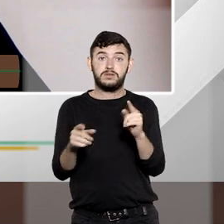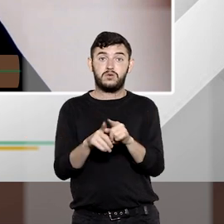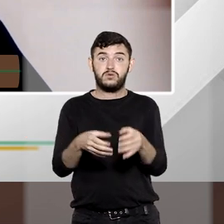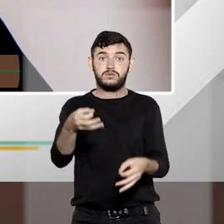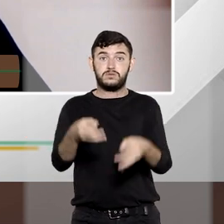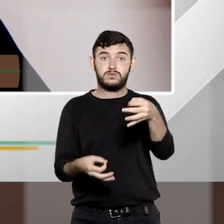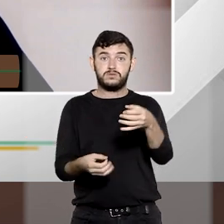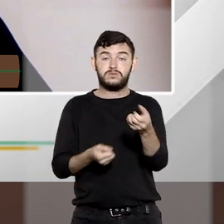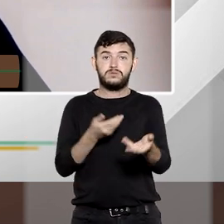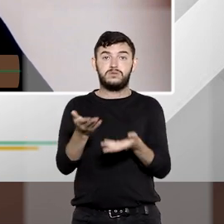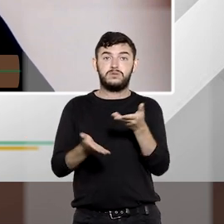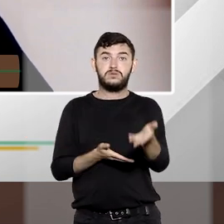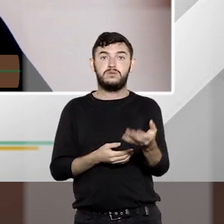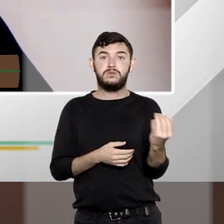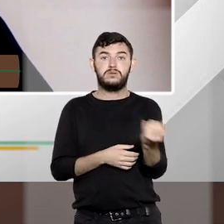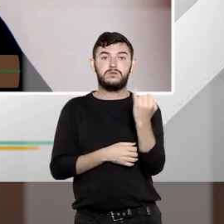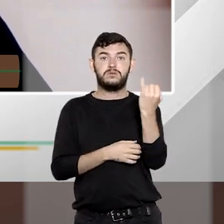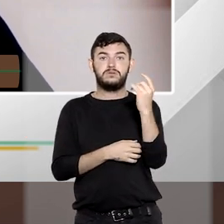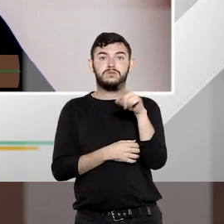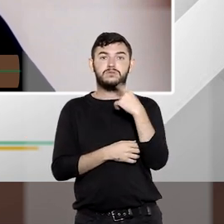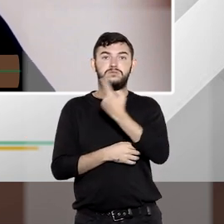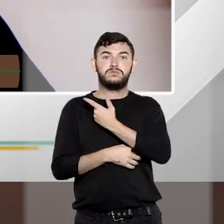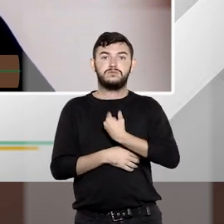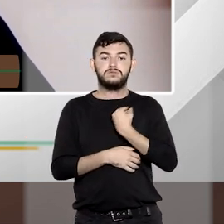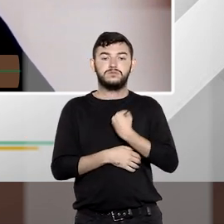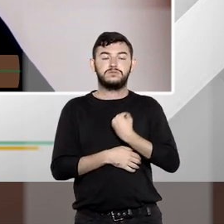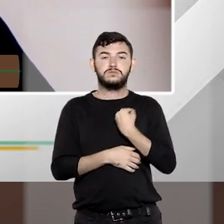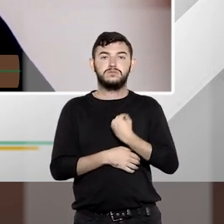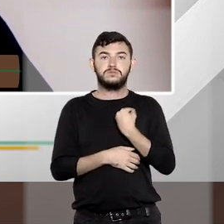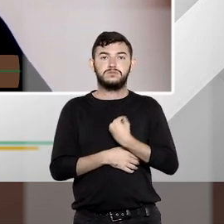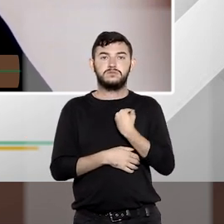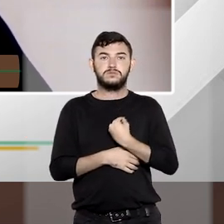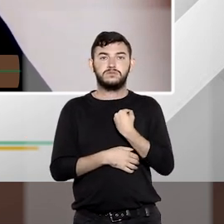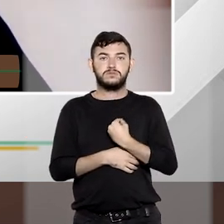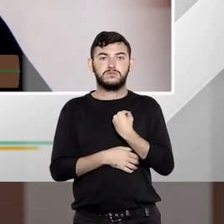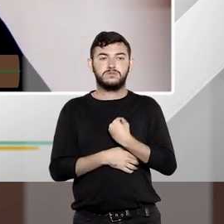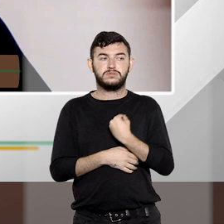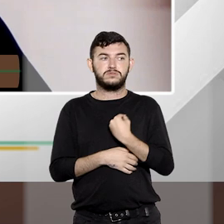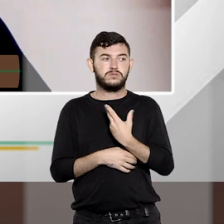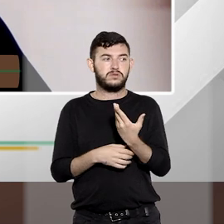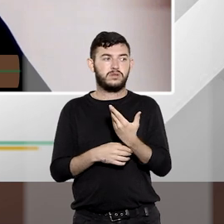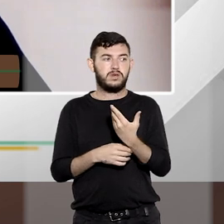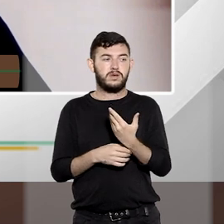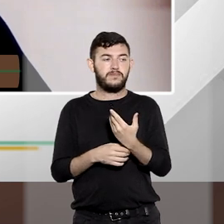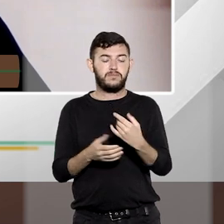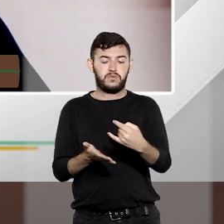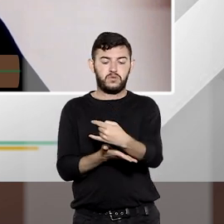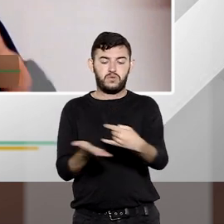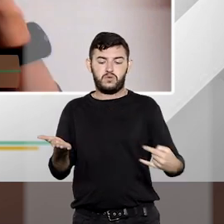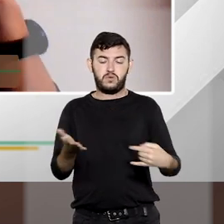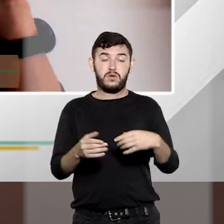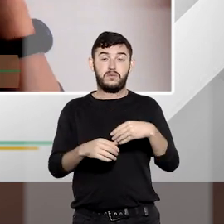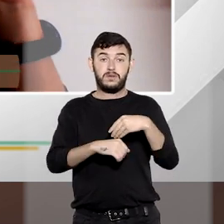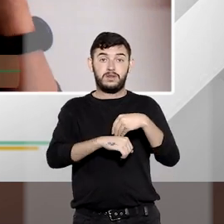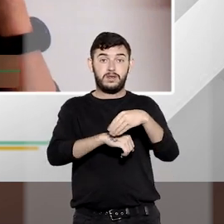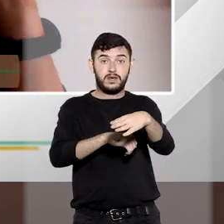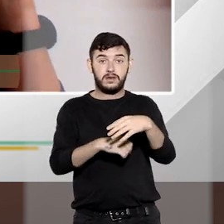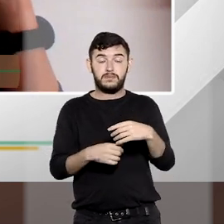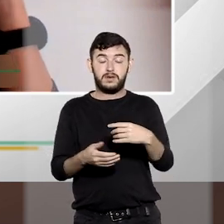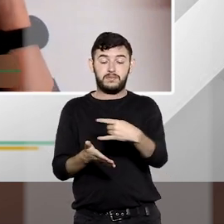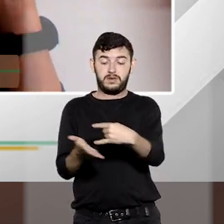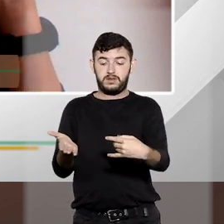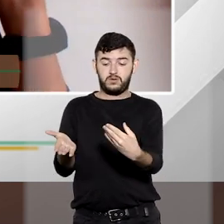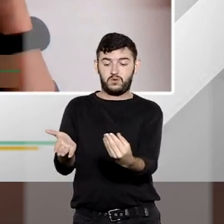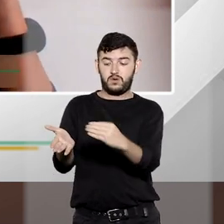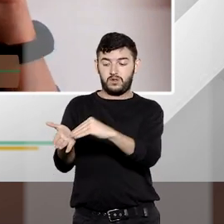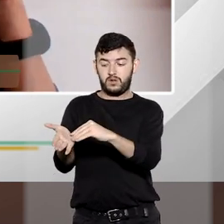muito importante que você já coloque logo abaixo do encaminhamento para qual a vara competente, que você já coloque